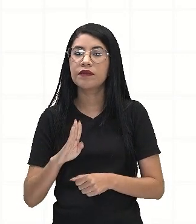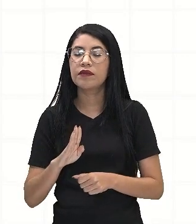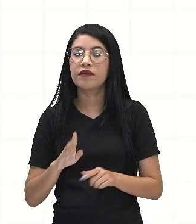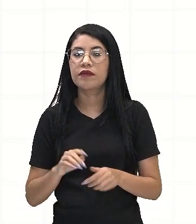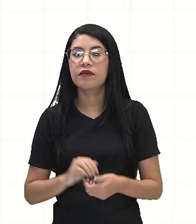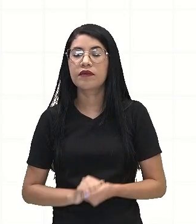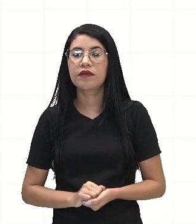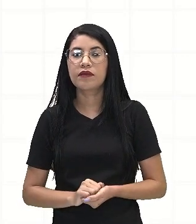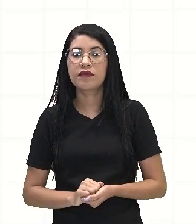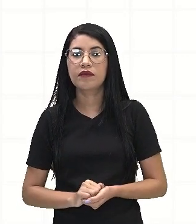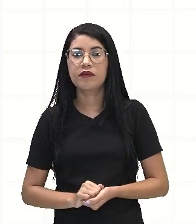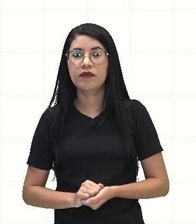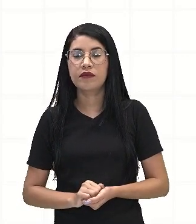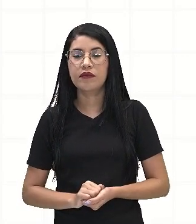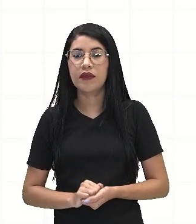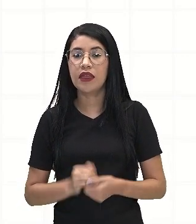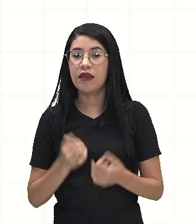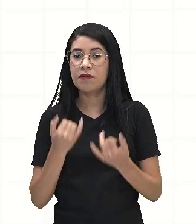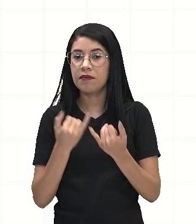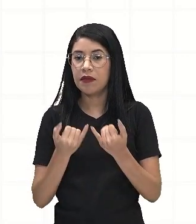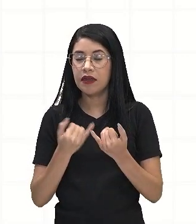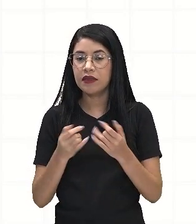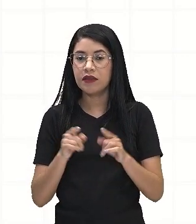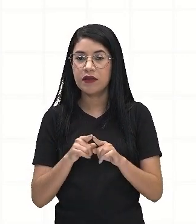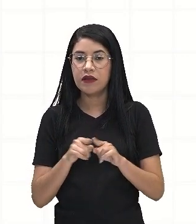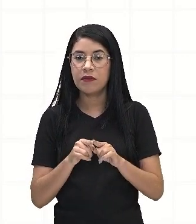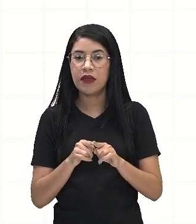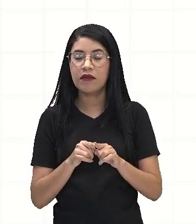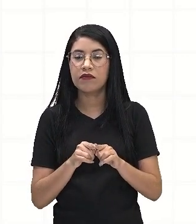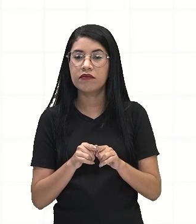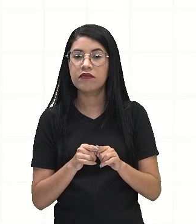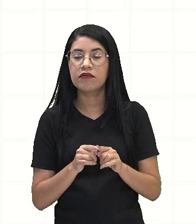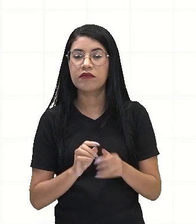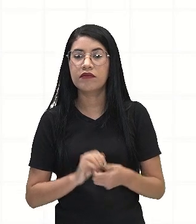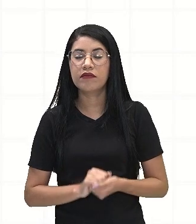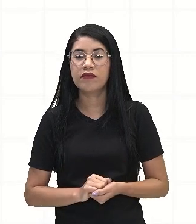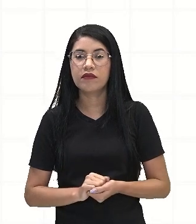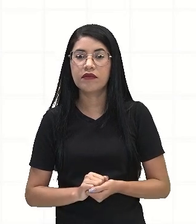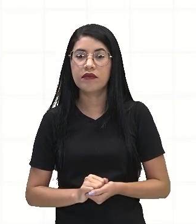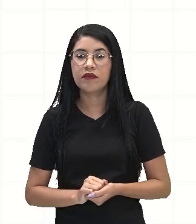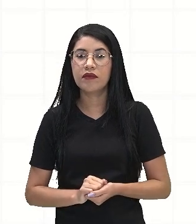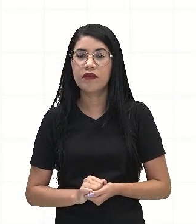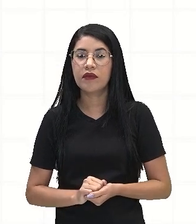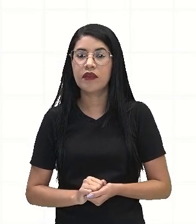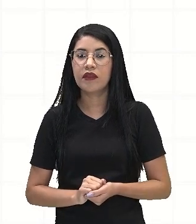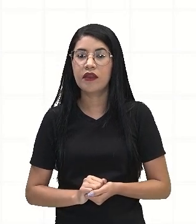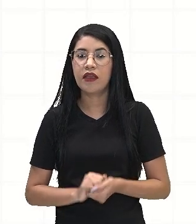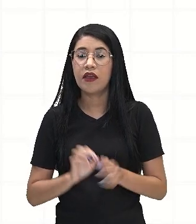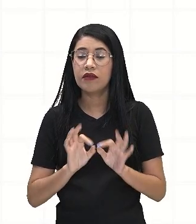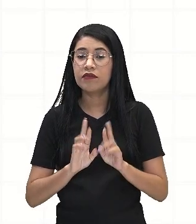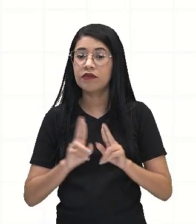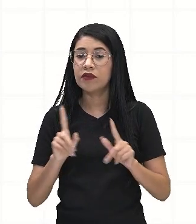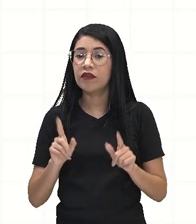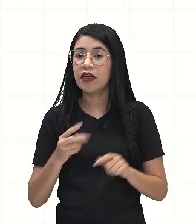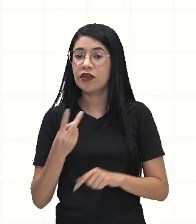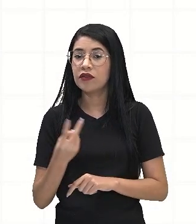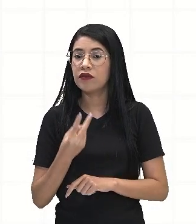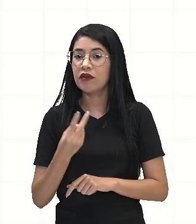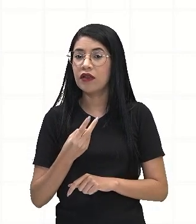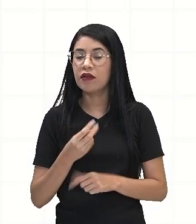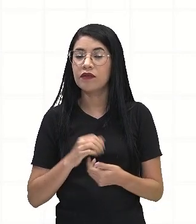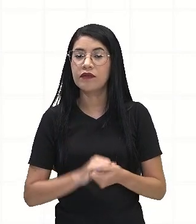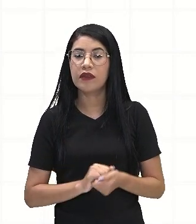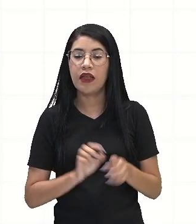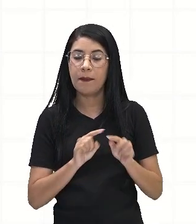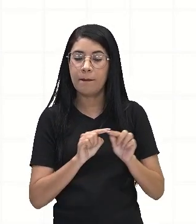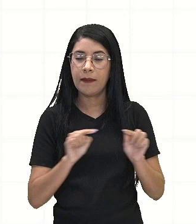forma semelhante aí à letra A, nós temos aqui, olha só, agora tem uma medida diferente, né? Duas